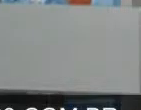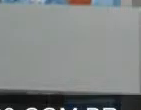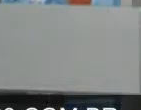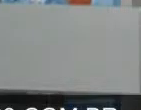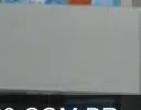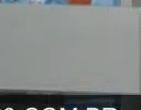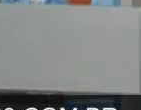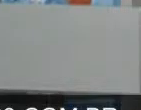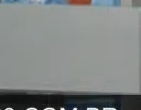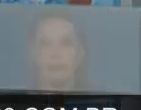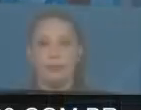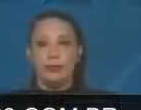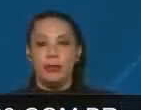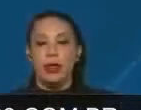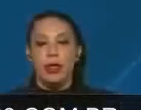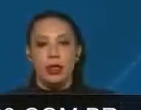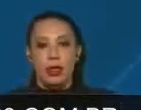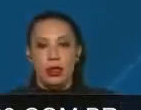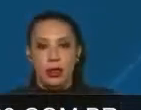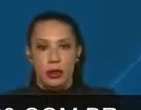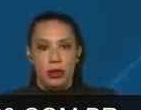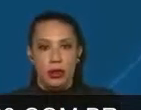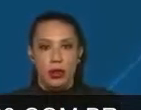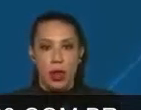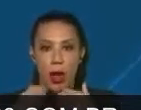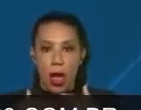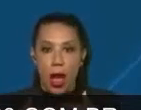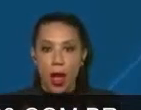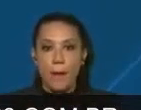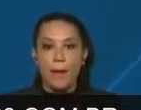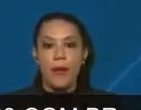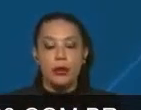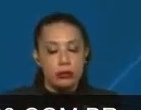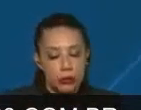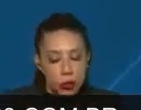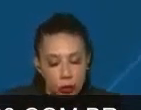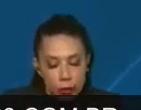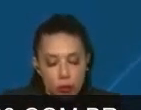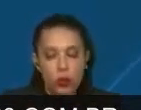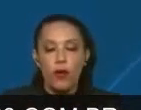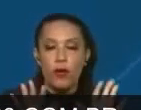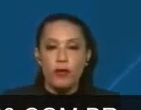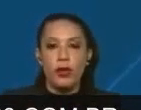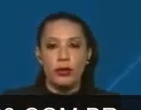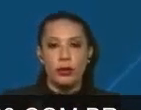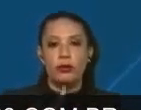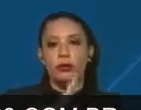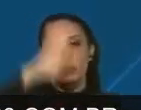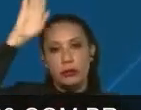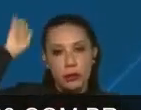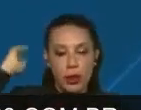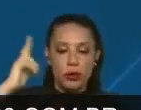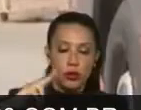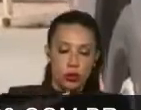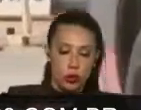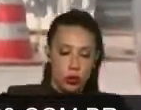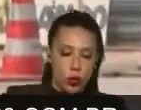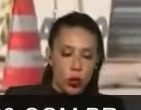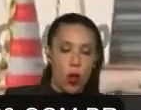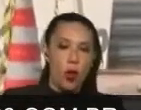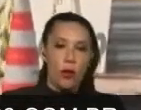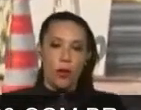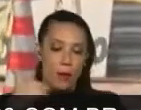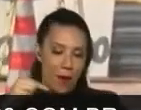só. Investigações foram abertas logo após o fim do trabalho de resgate dos corpos e das pessoas feridas.